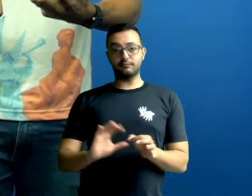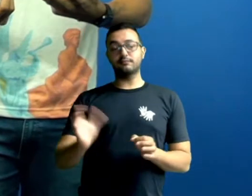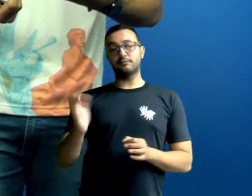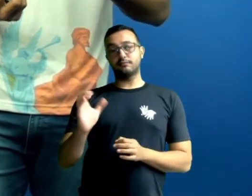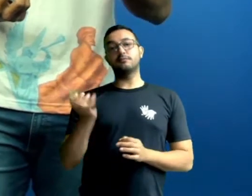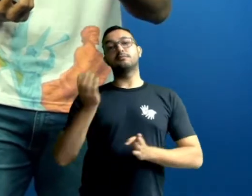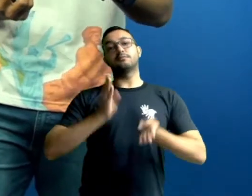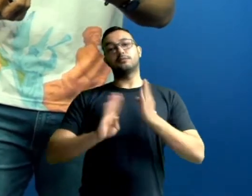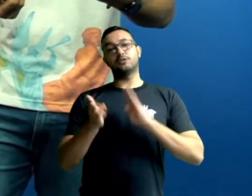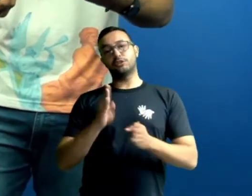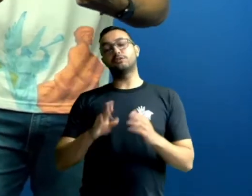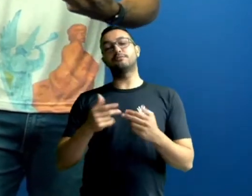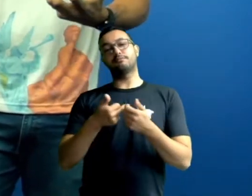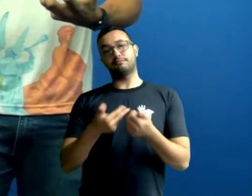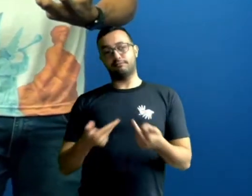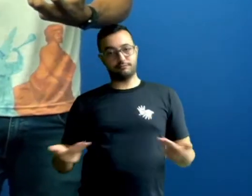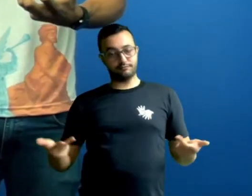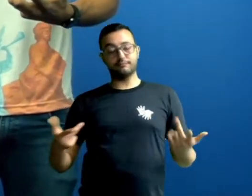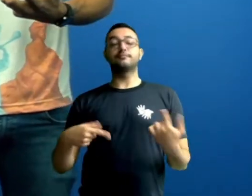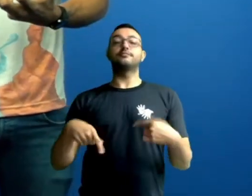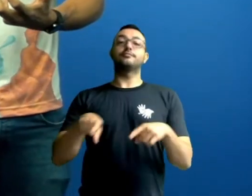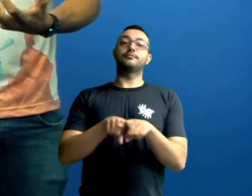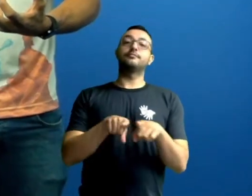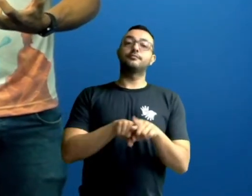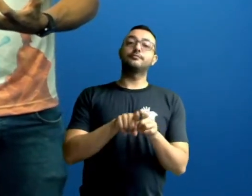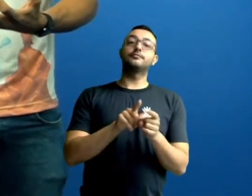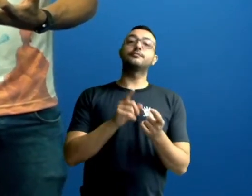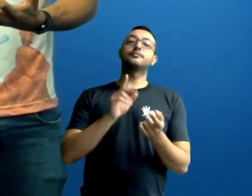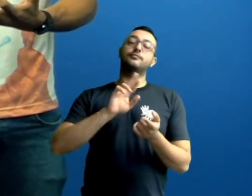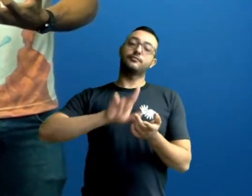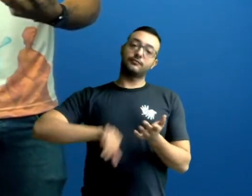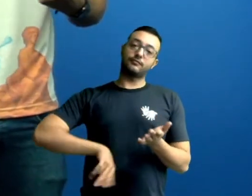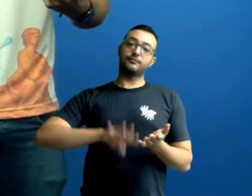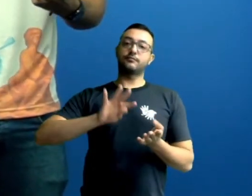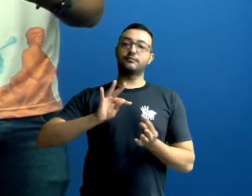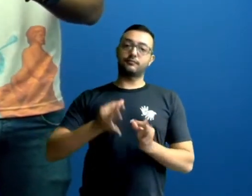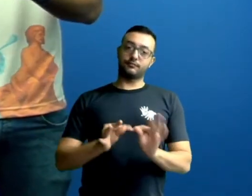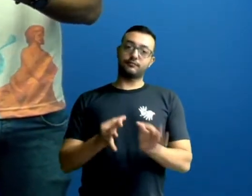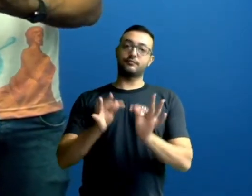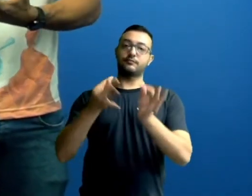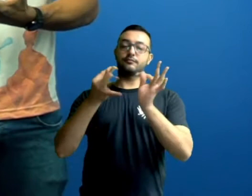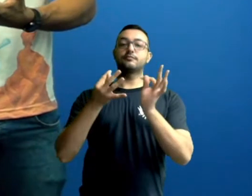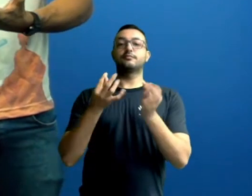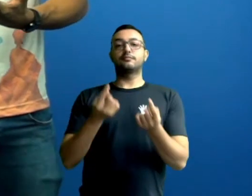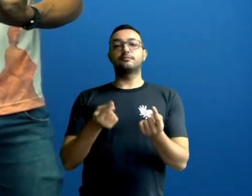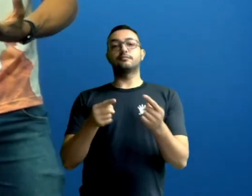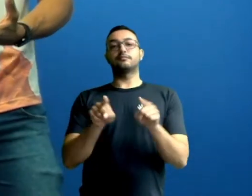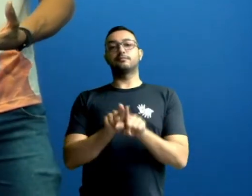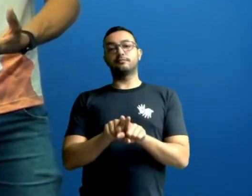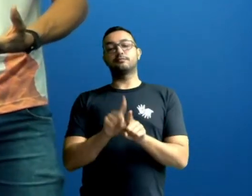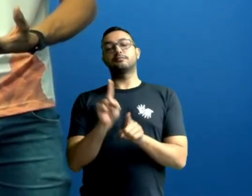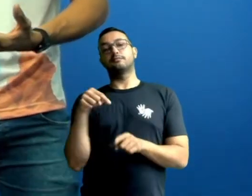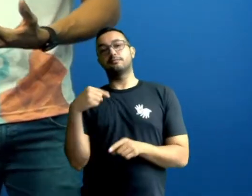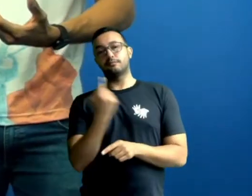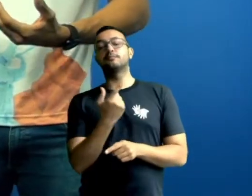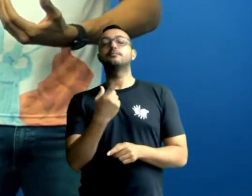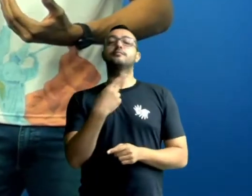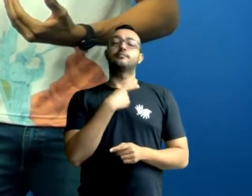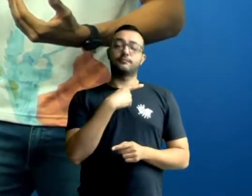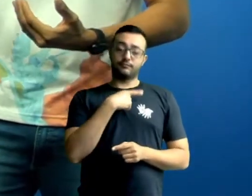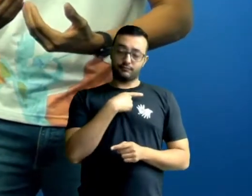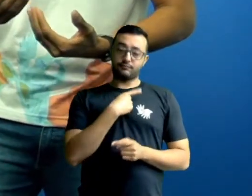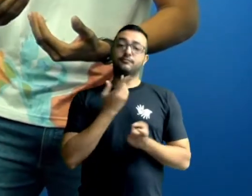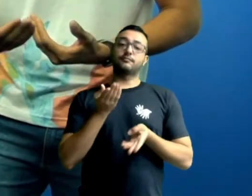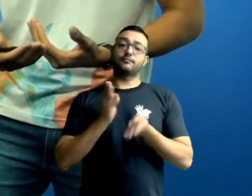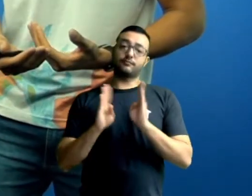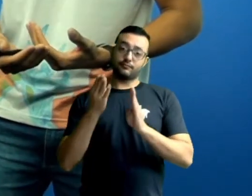ciências biológicas, a biologia e procedimentos tecnológicos, quando há essa associação, nós temos então